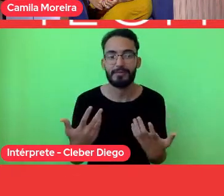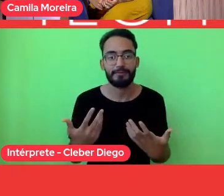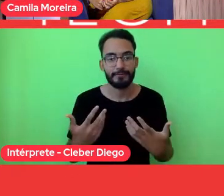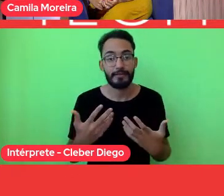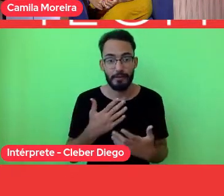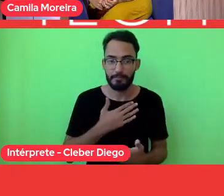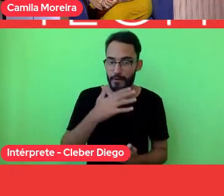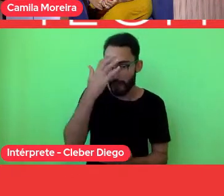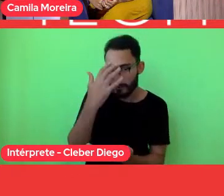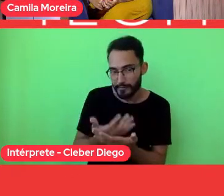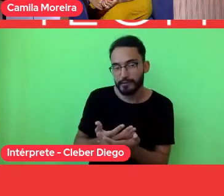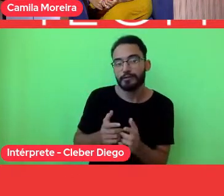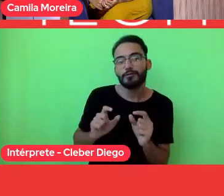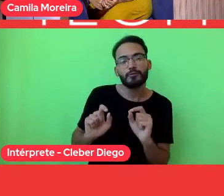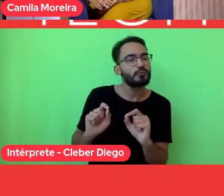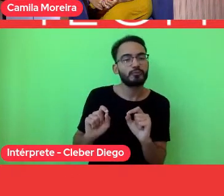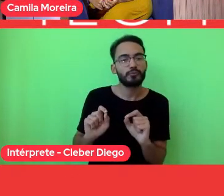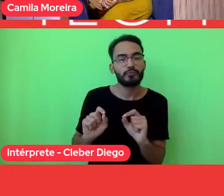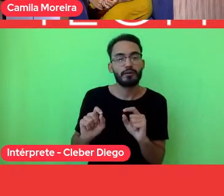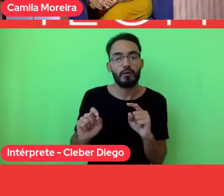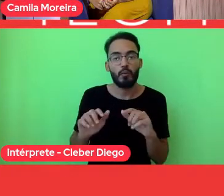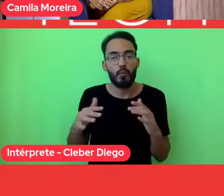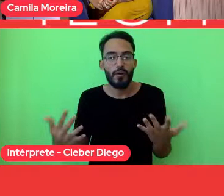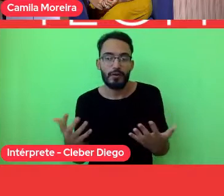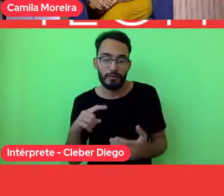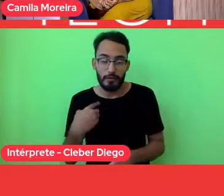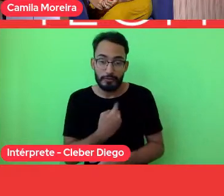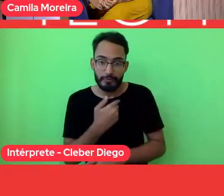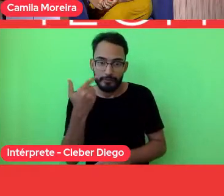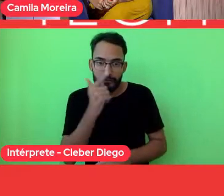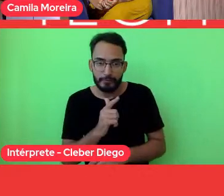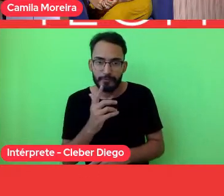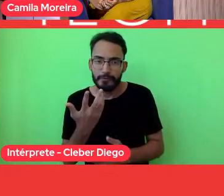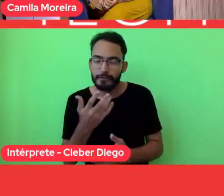acredito muito que quando a gente consegue olhar,